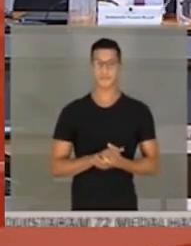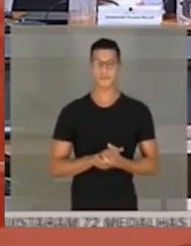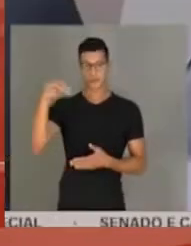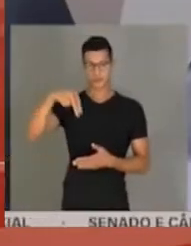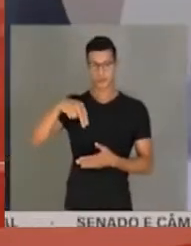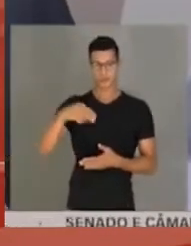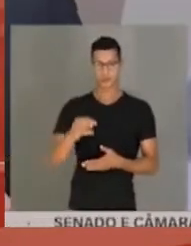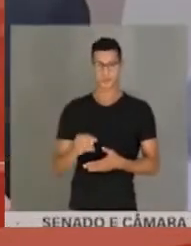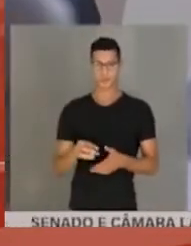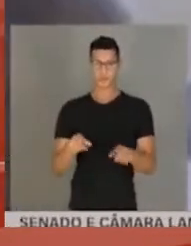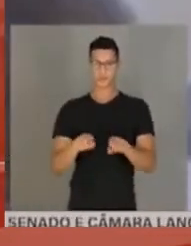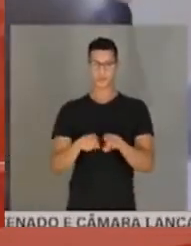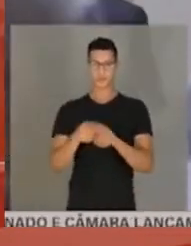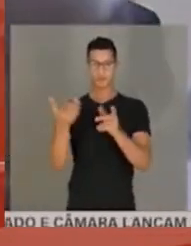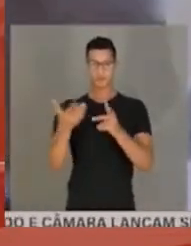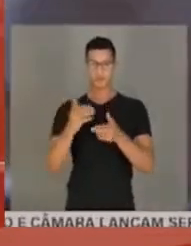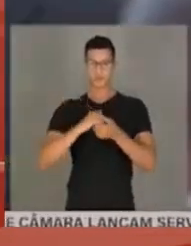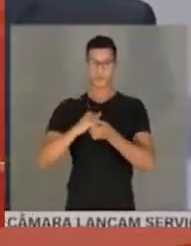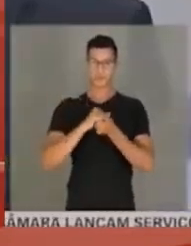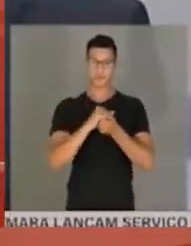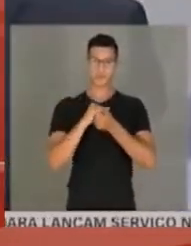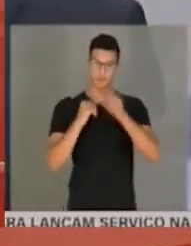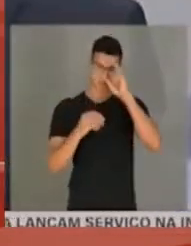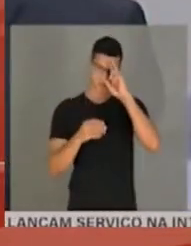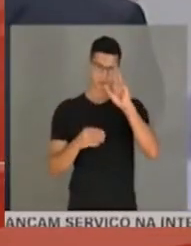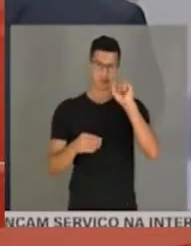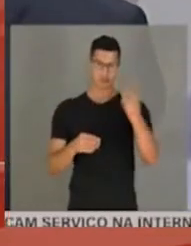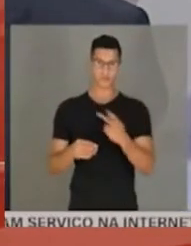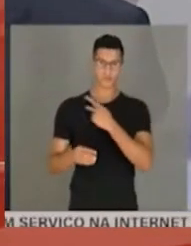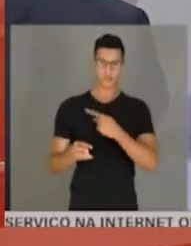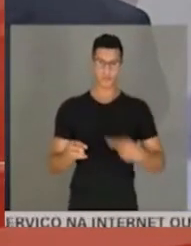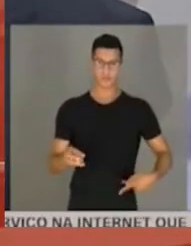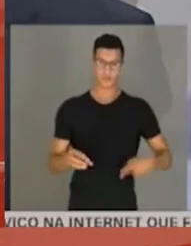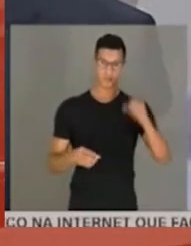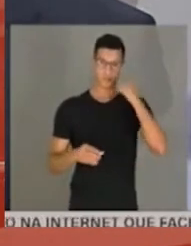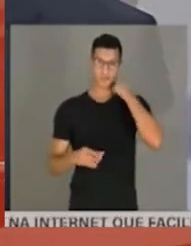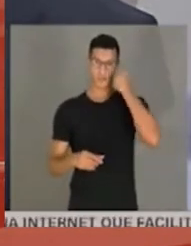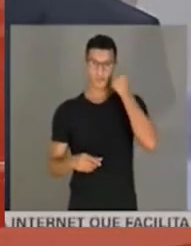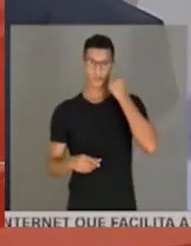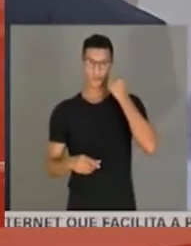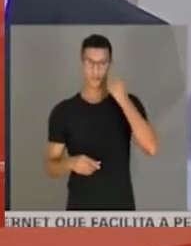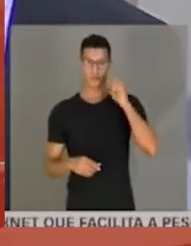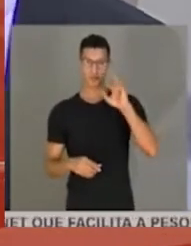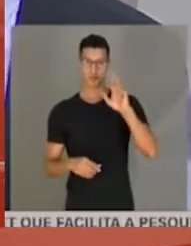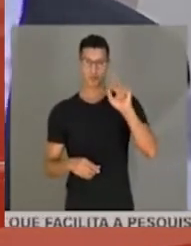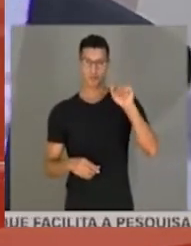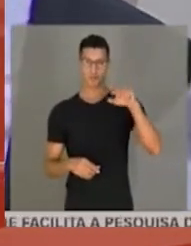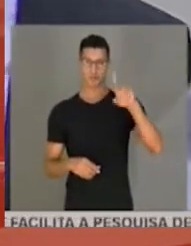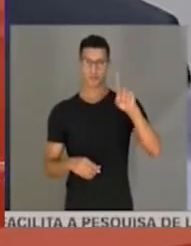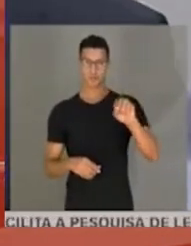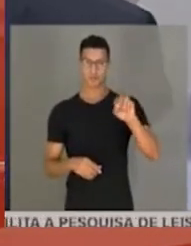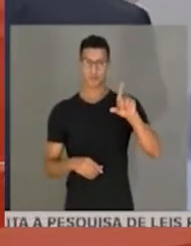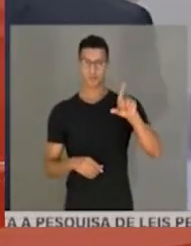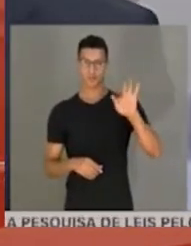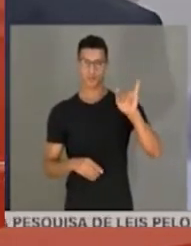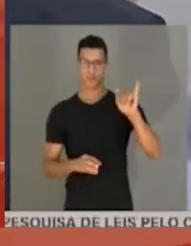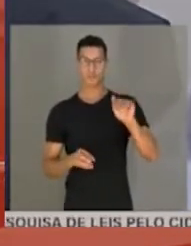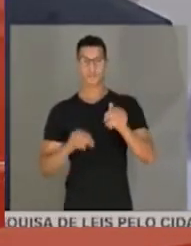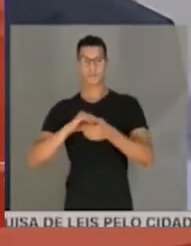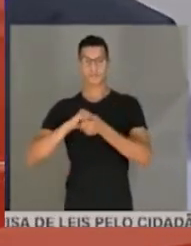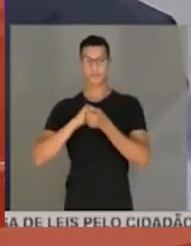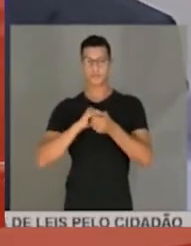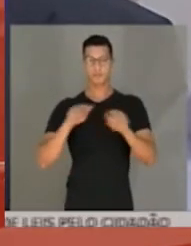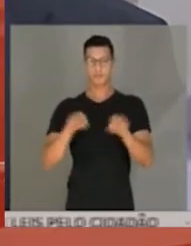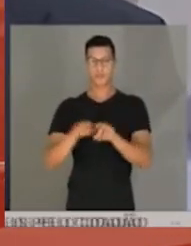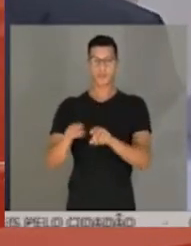com contratos sem licitação e eu economia da piagem nós já falamos disso antes né não